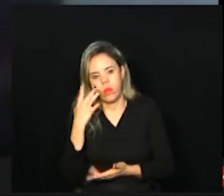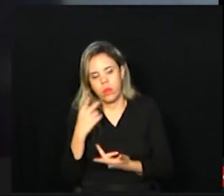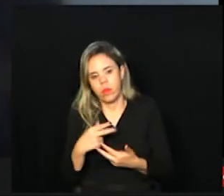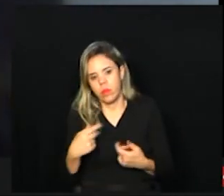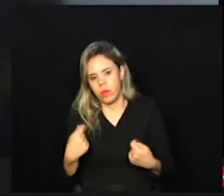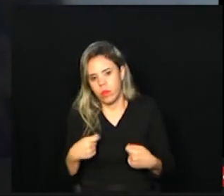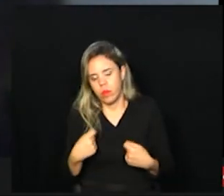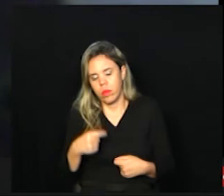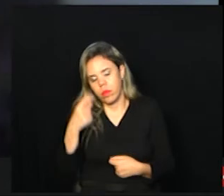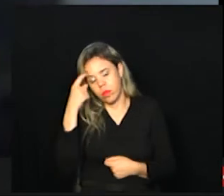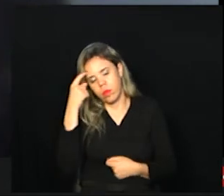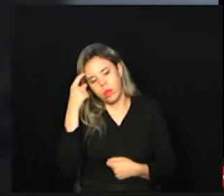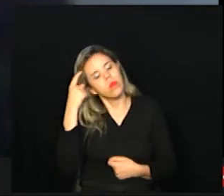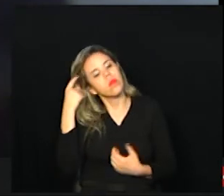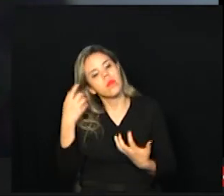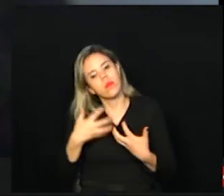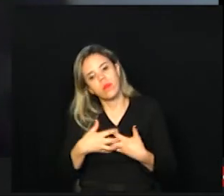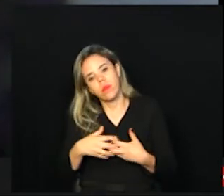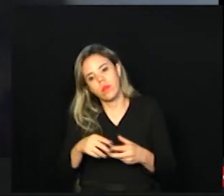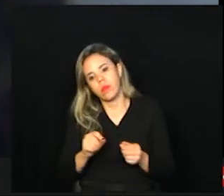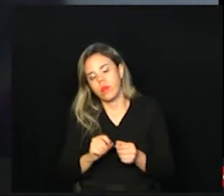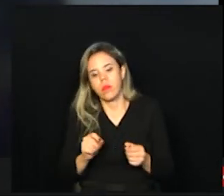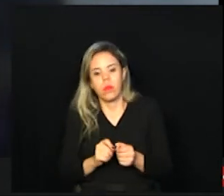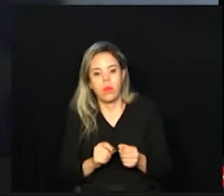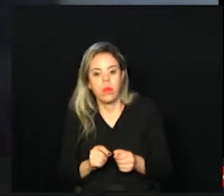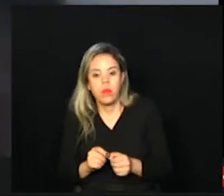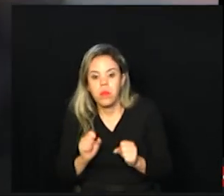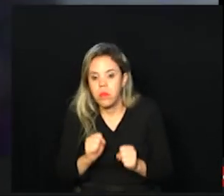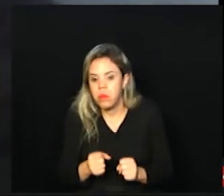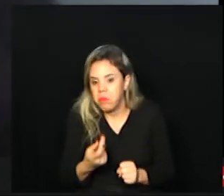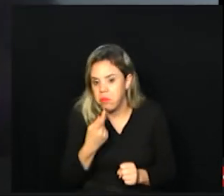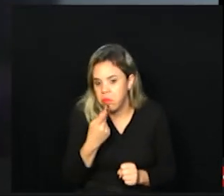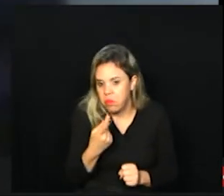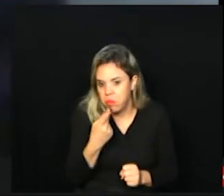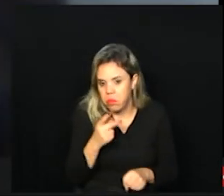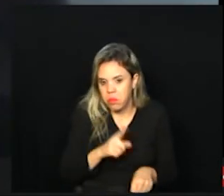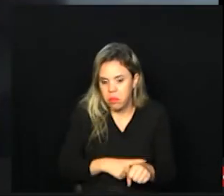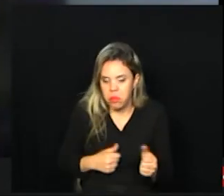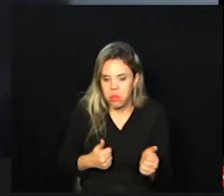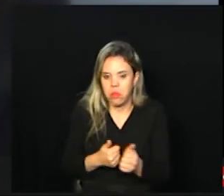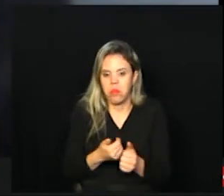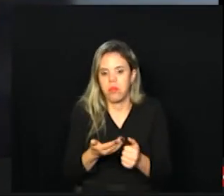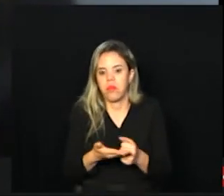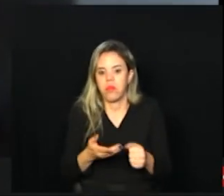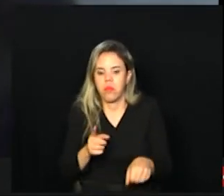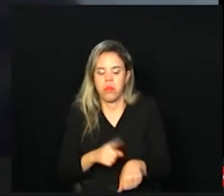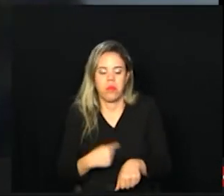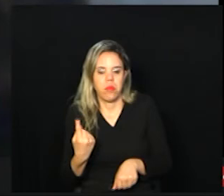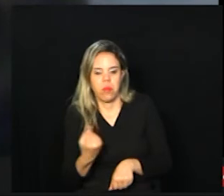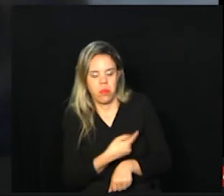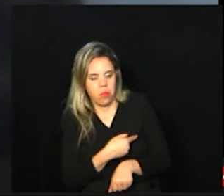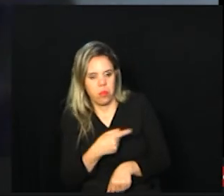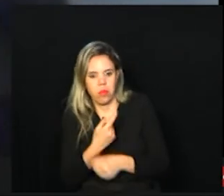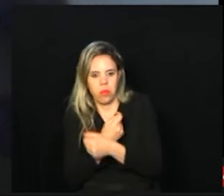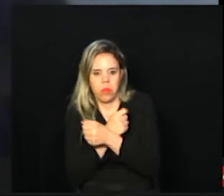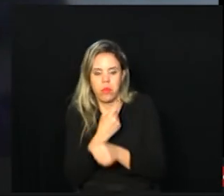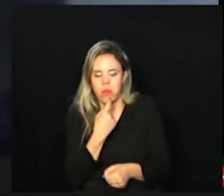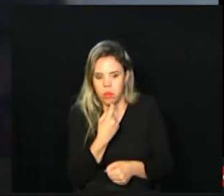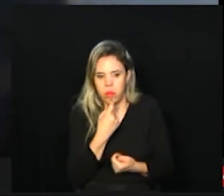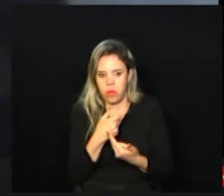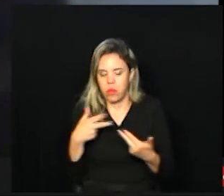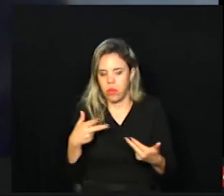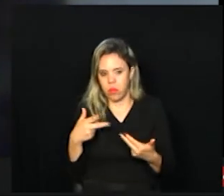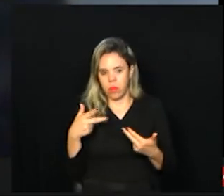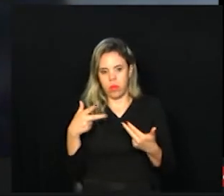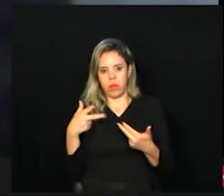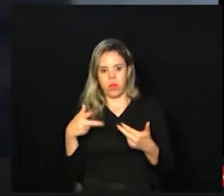precisa pensar. E aí, só fazendo um adendo, né, dizendo que pensando a curto e médio prazo, tanto nós da PUC Campinas, como